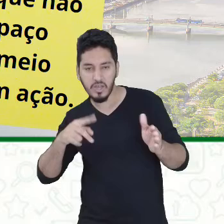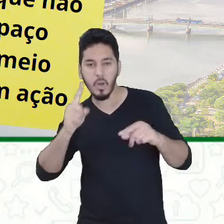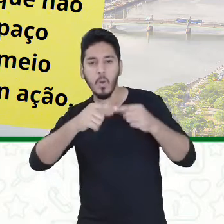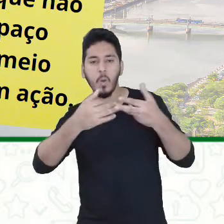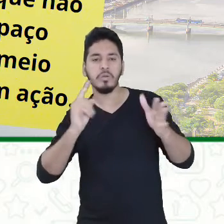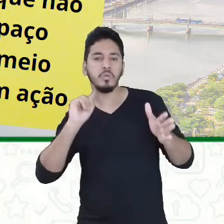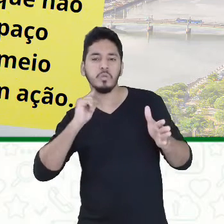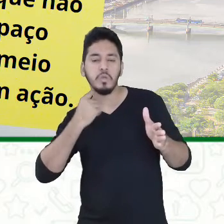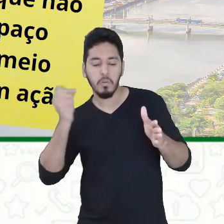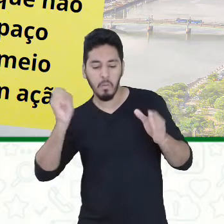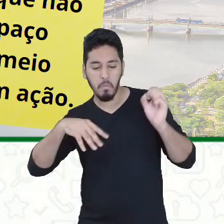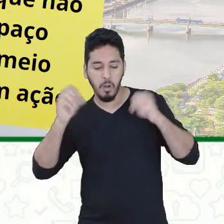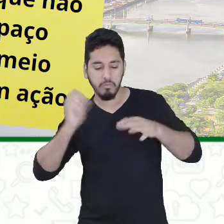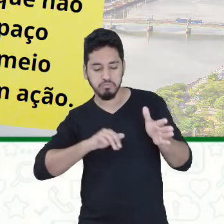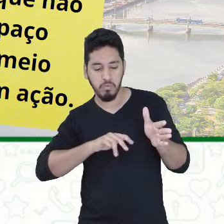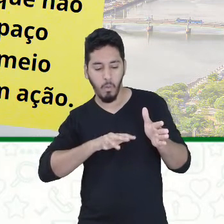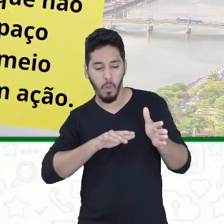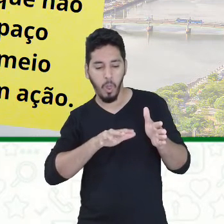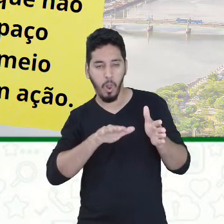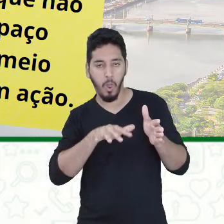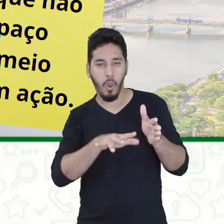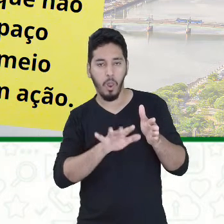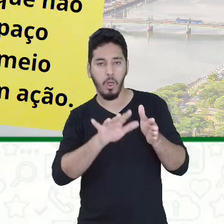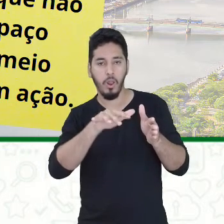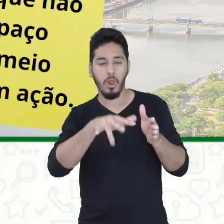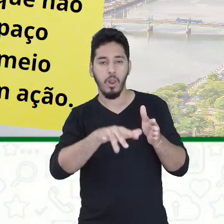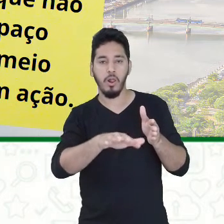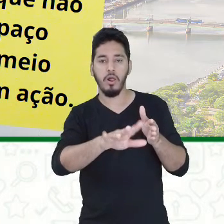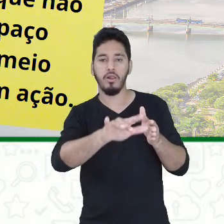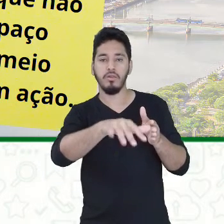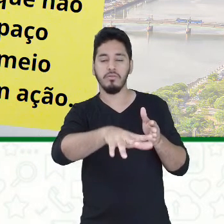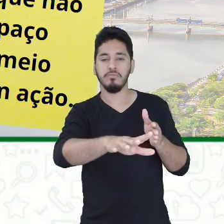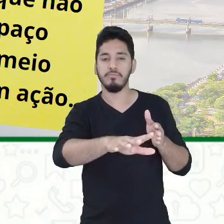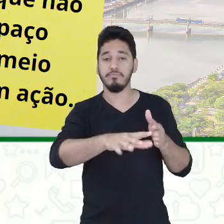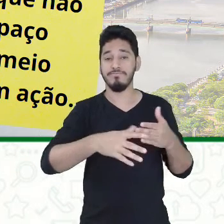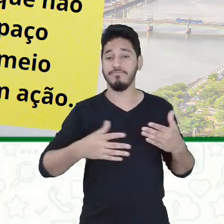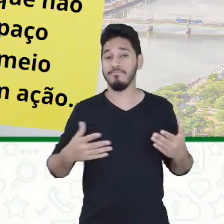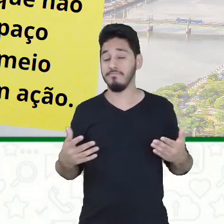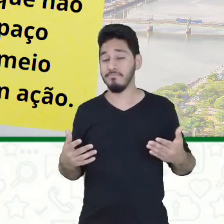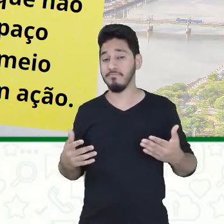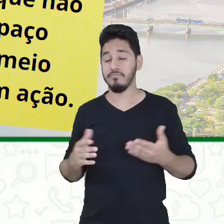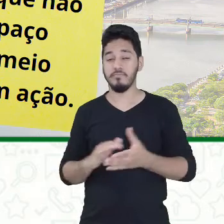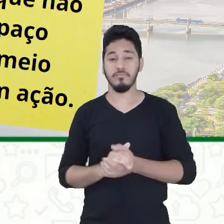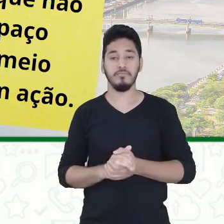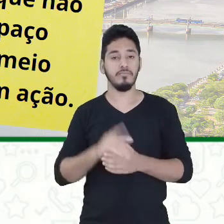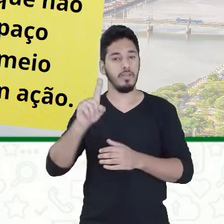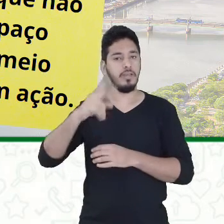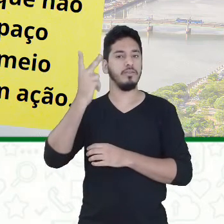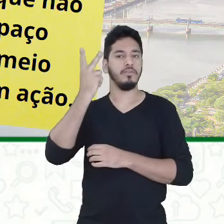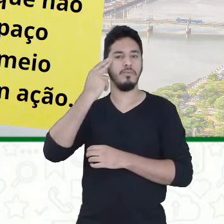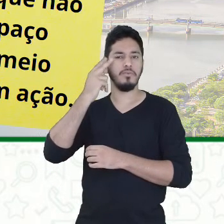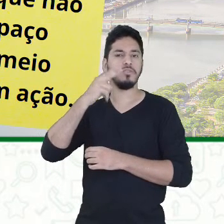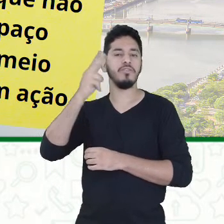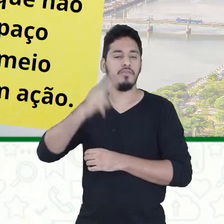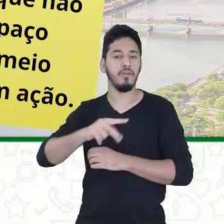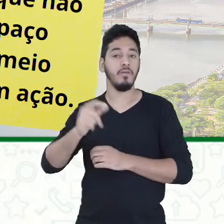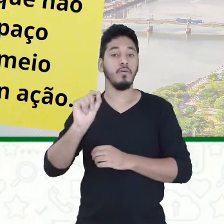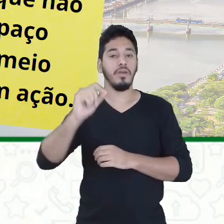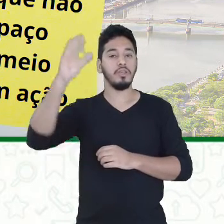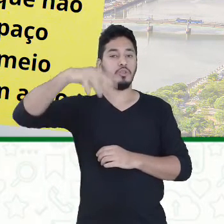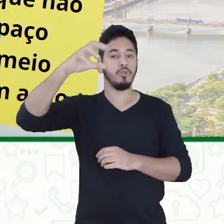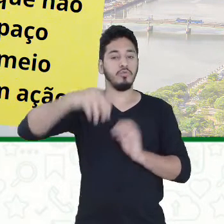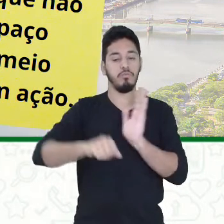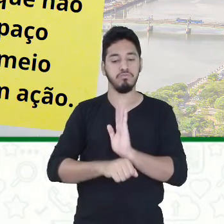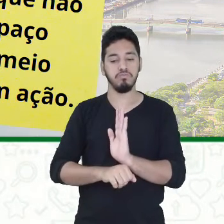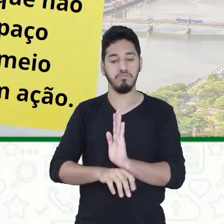quê? Porque foi colocado nele ou ele passou e saiu levando tudo que tinha. É comum a gente ver nas enchentes,